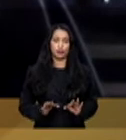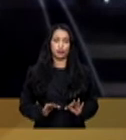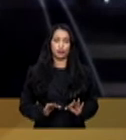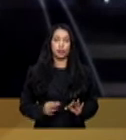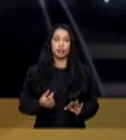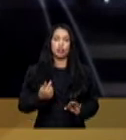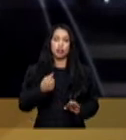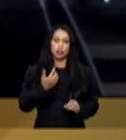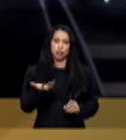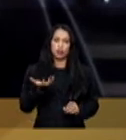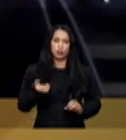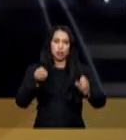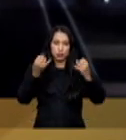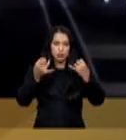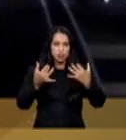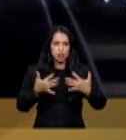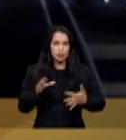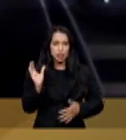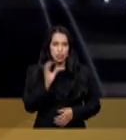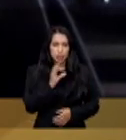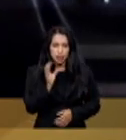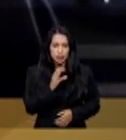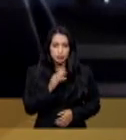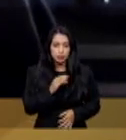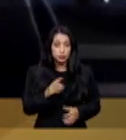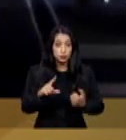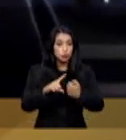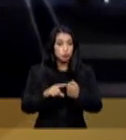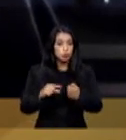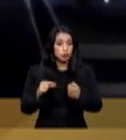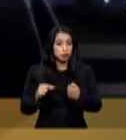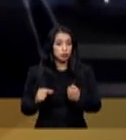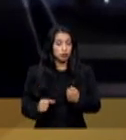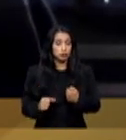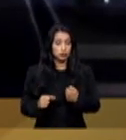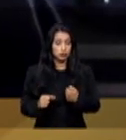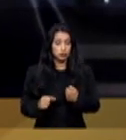vou expor muito brevemente. Ministro Luiz Roberto Barroso. O artigo